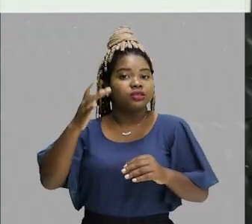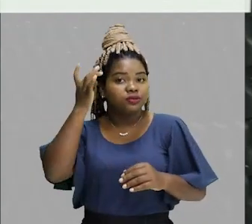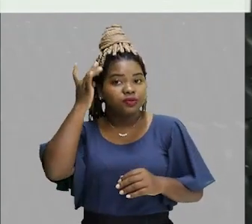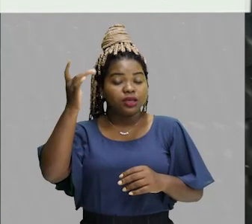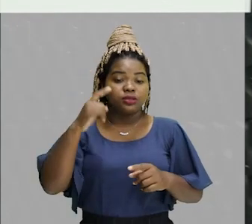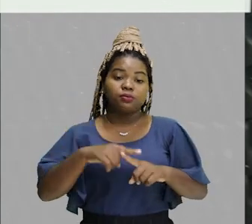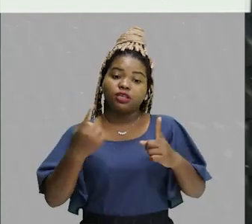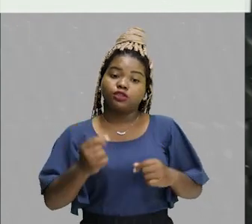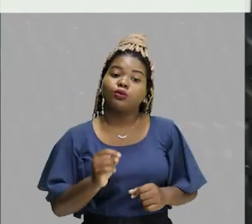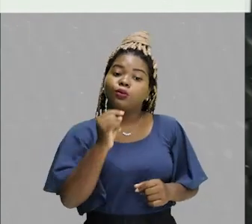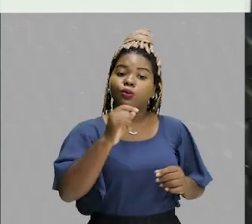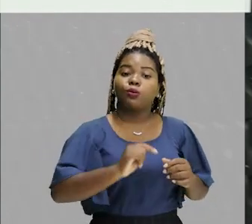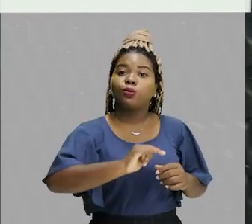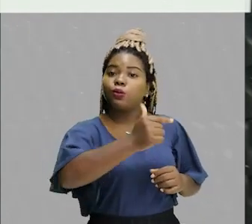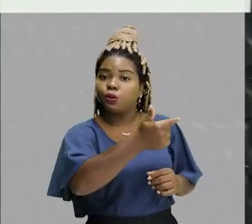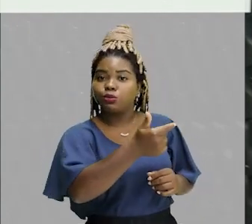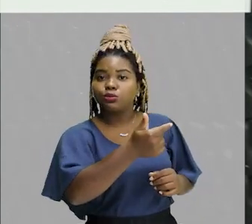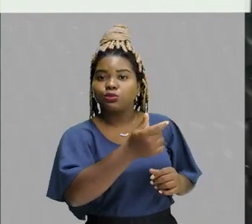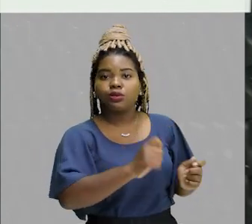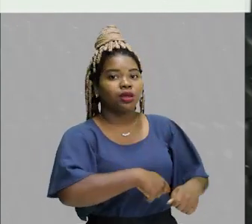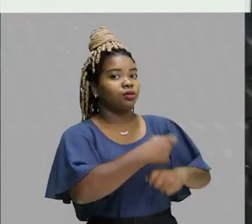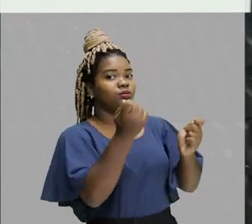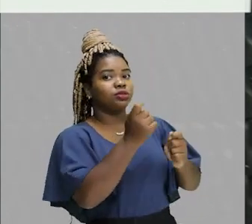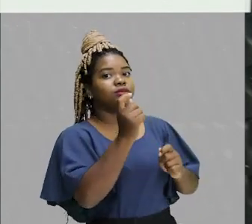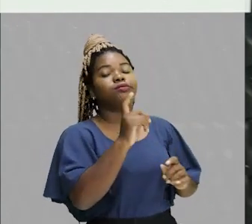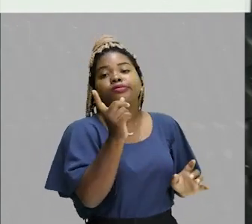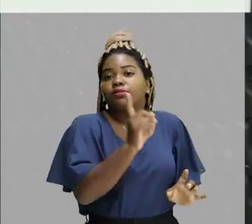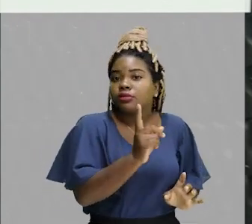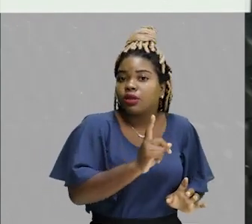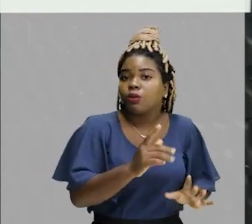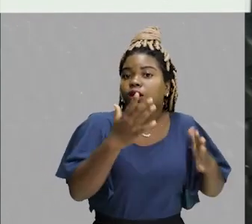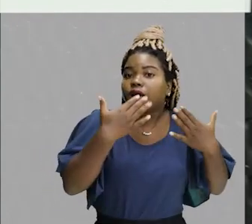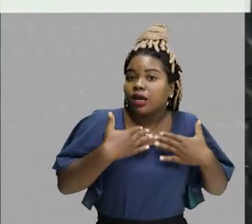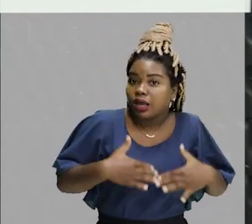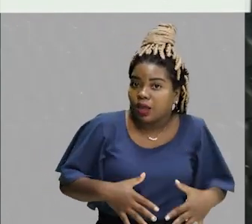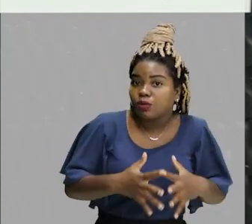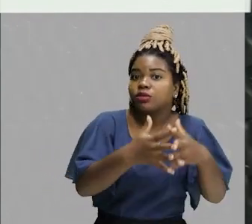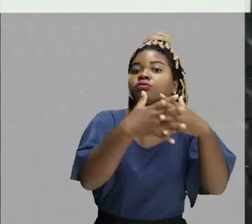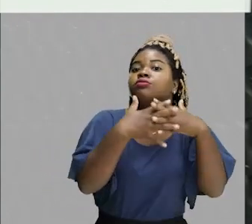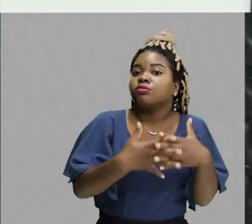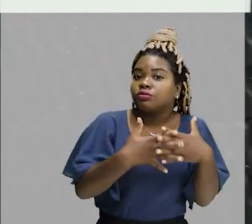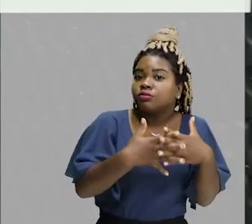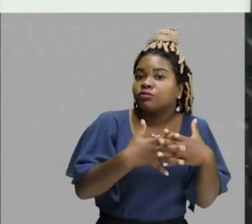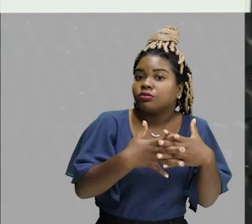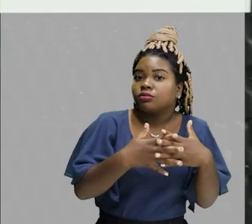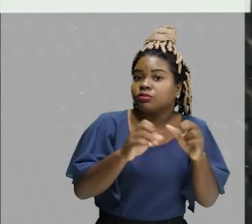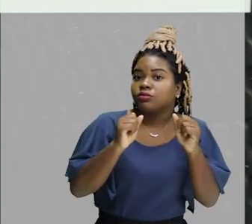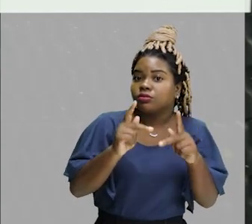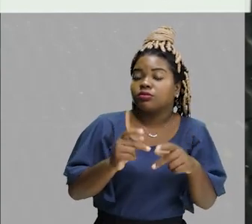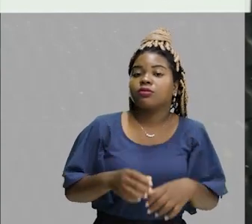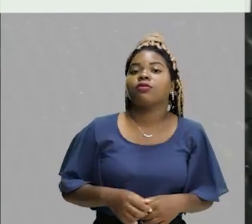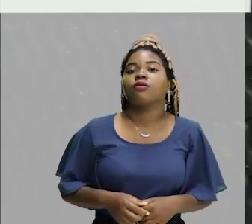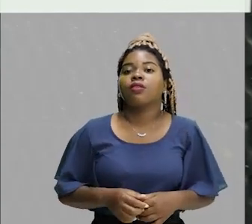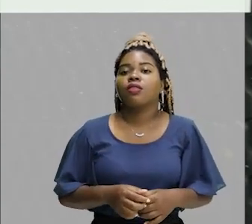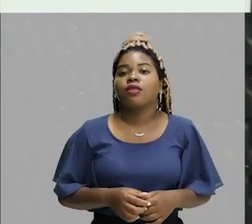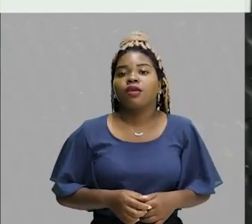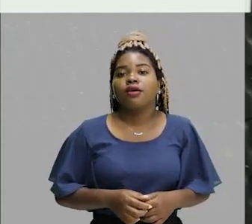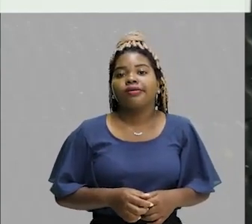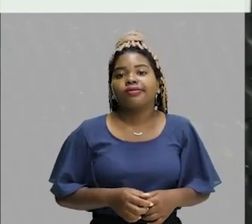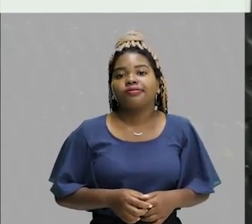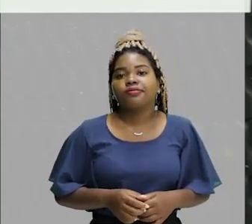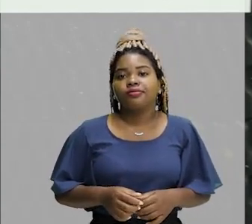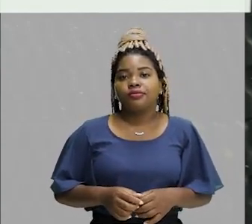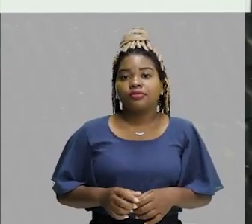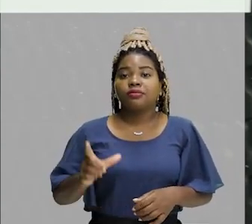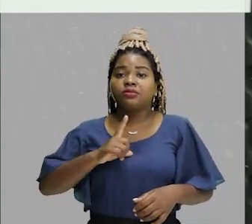impossível. Não faça isso. Preste atenção, porque existe uma confusão muito grande feita aqui. Até na universidade eu tenho dificuldade de desfazer